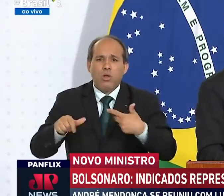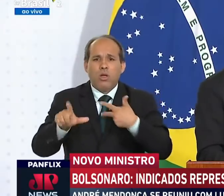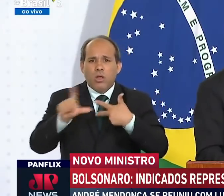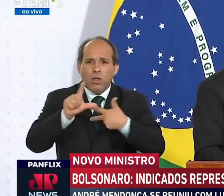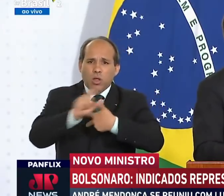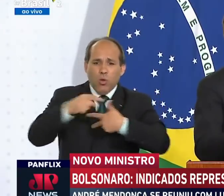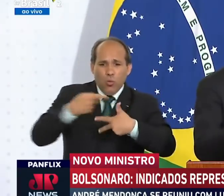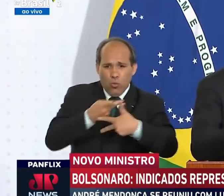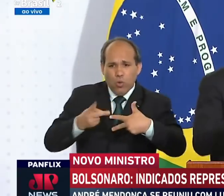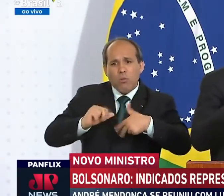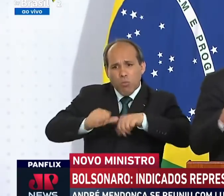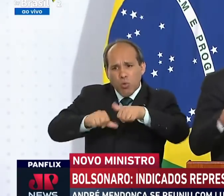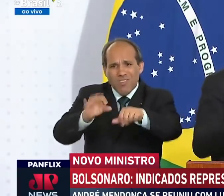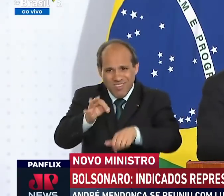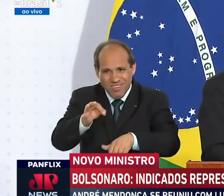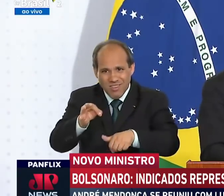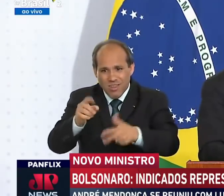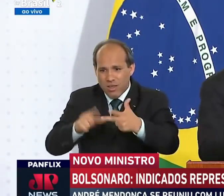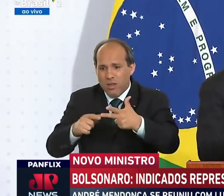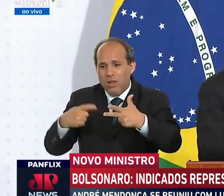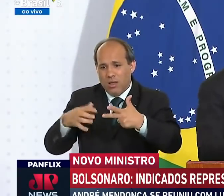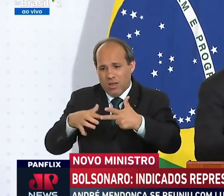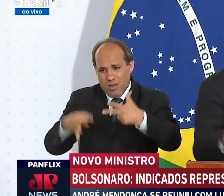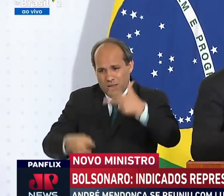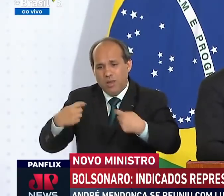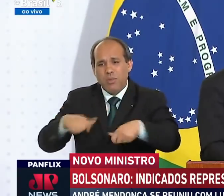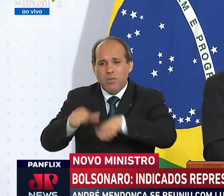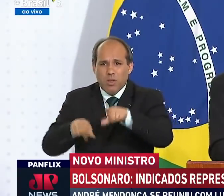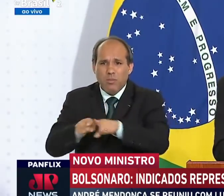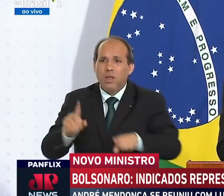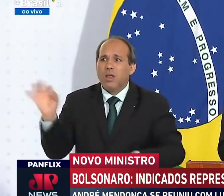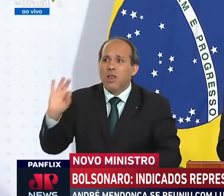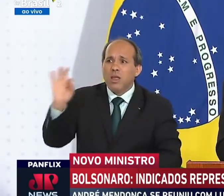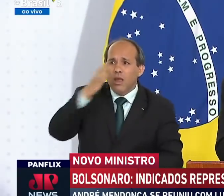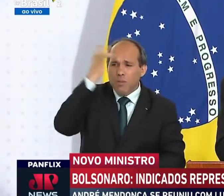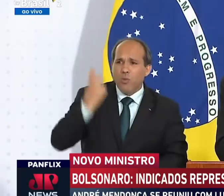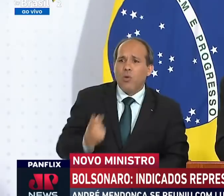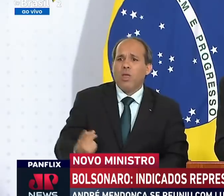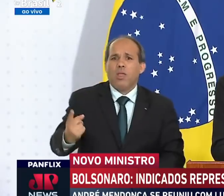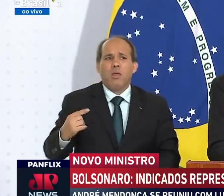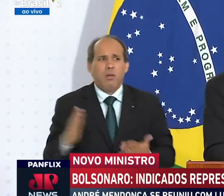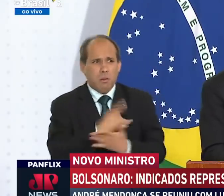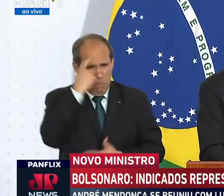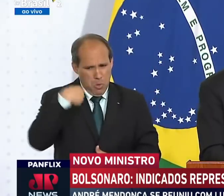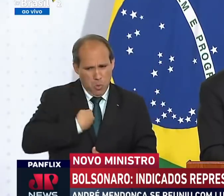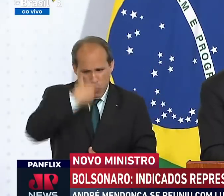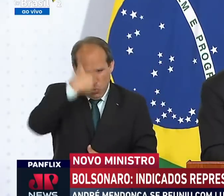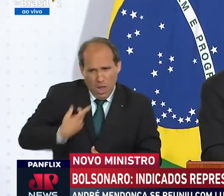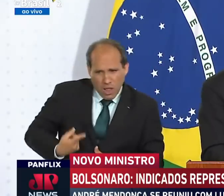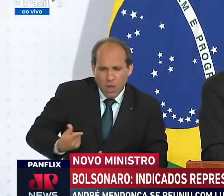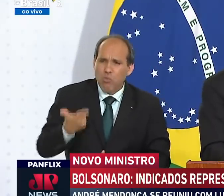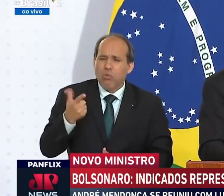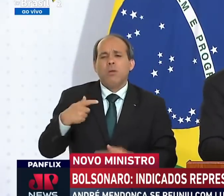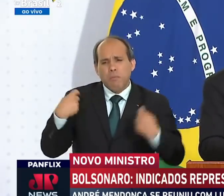que não tem o poder de determinar os votos e as decisões dos dois magistrados, mas que eles representam parte do que